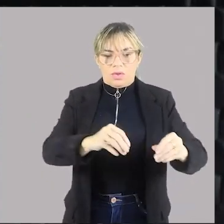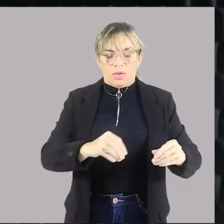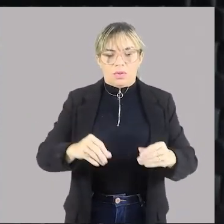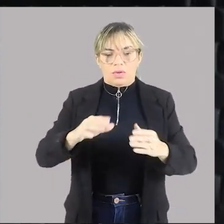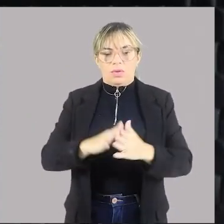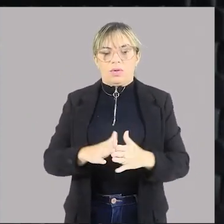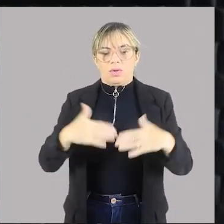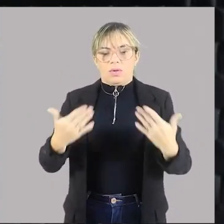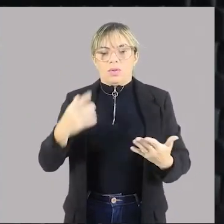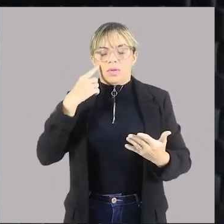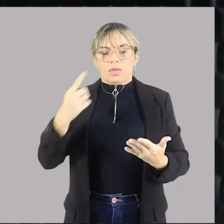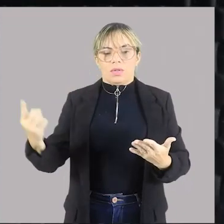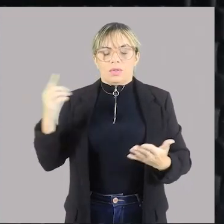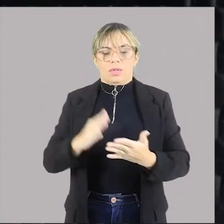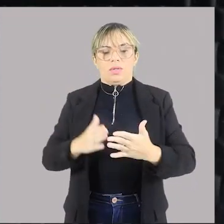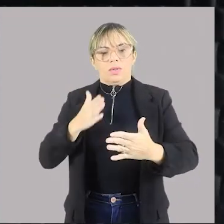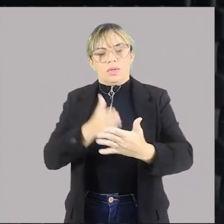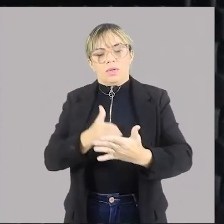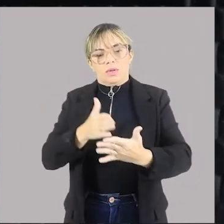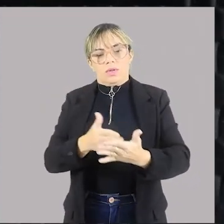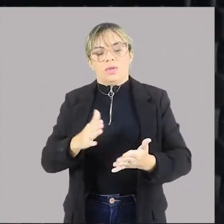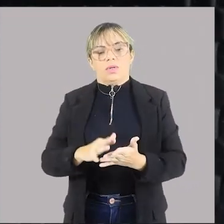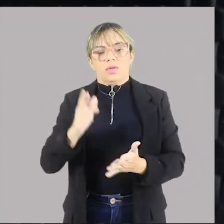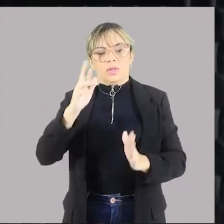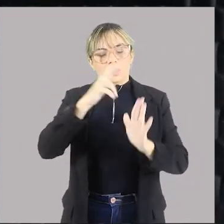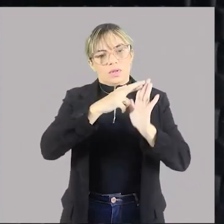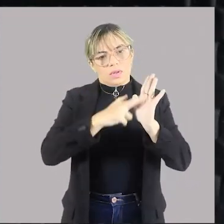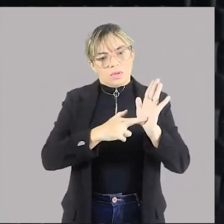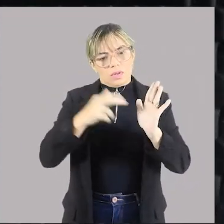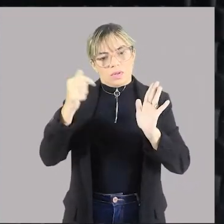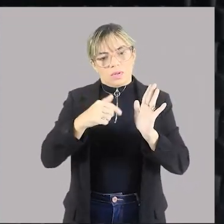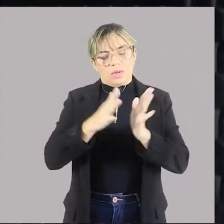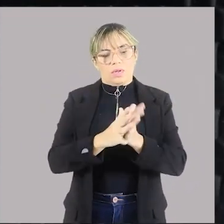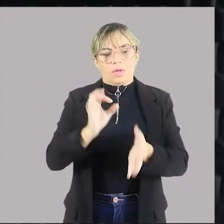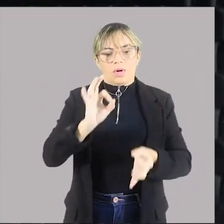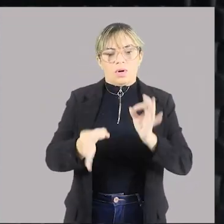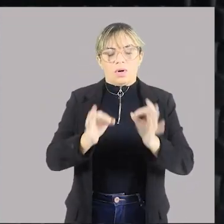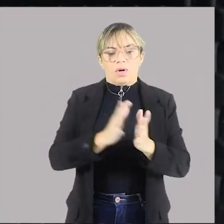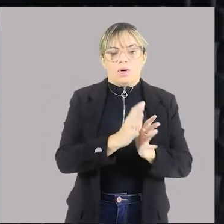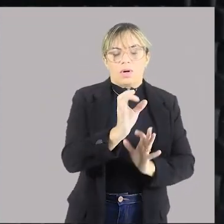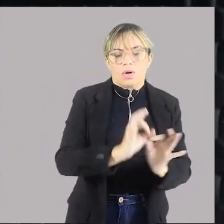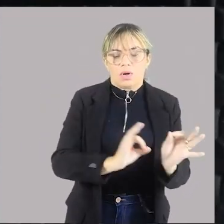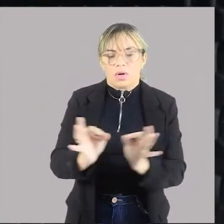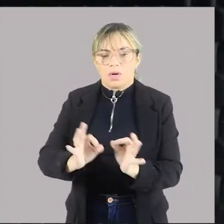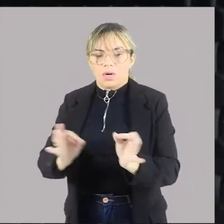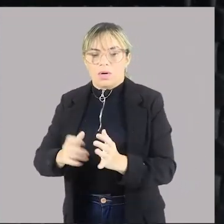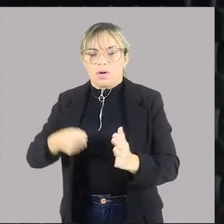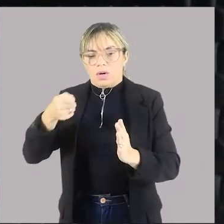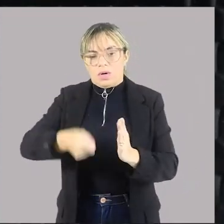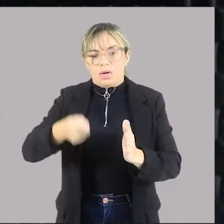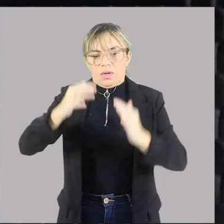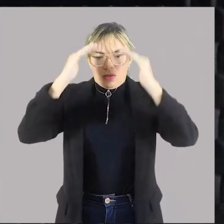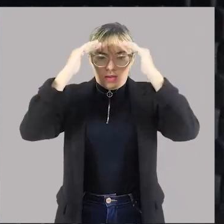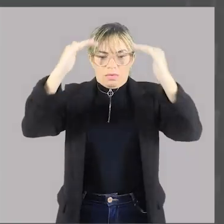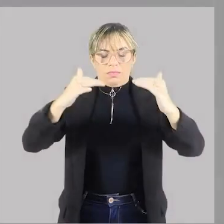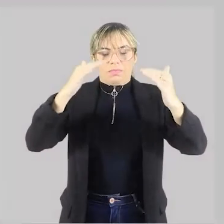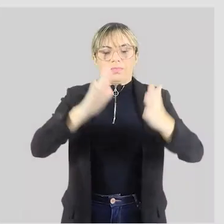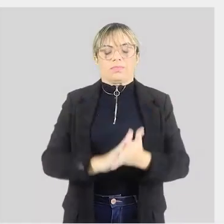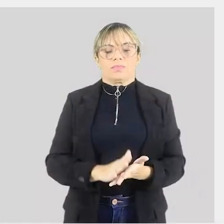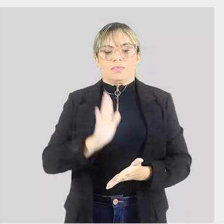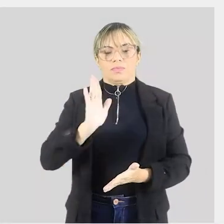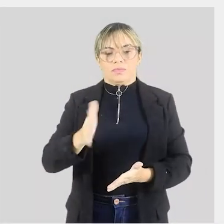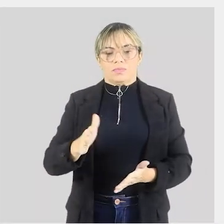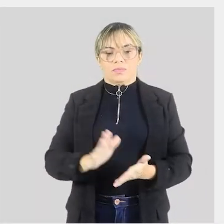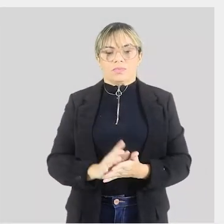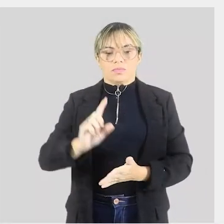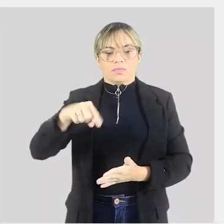elemento territorial, são os limites estabelecidos em que a ordem jurídica constitucional é obrigatória, perfeito? Já